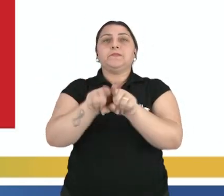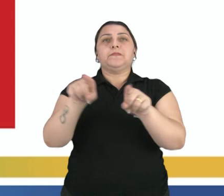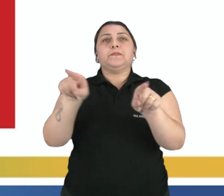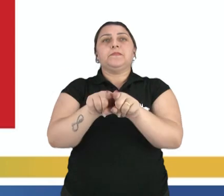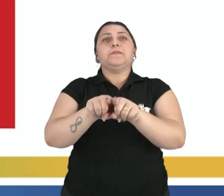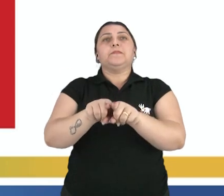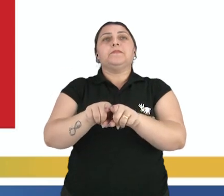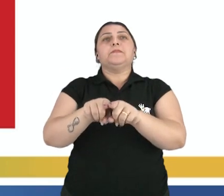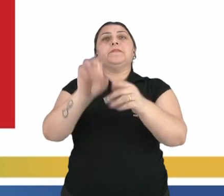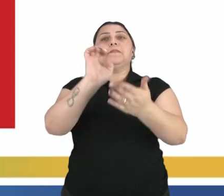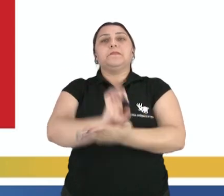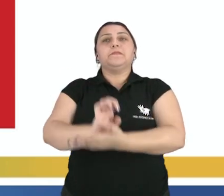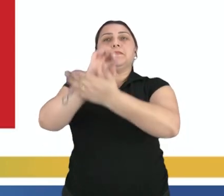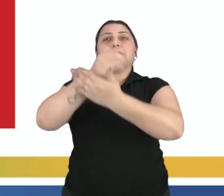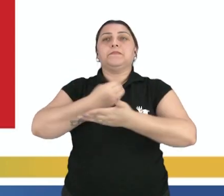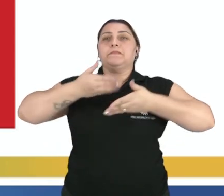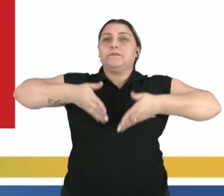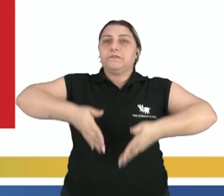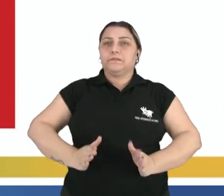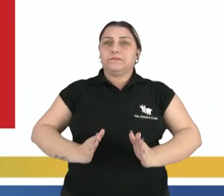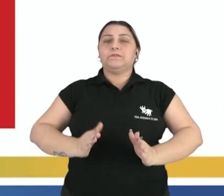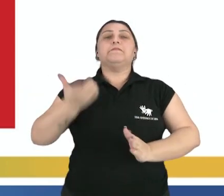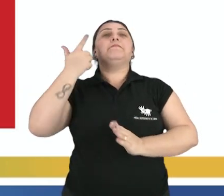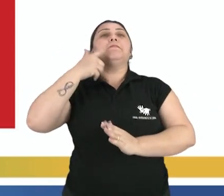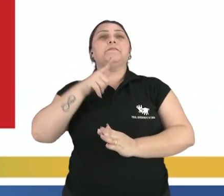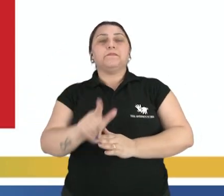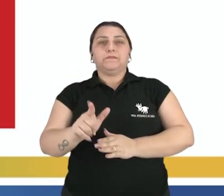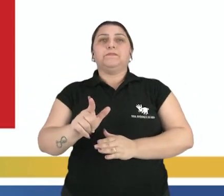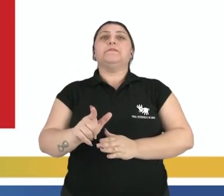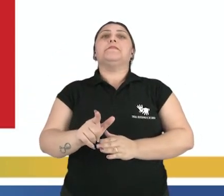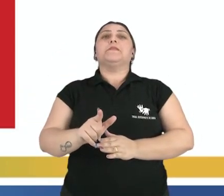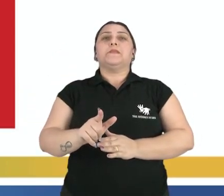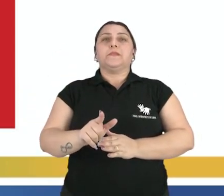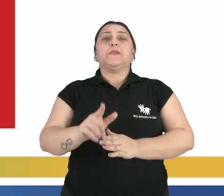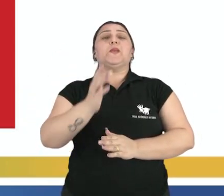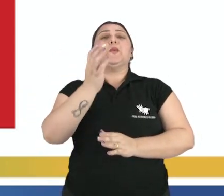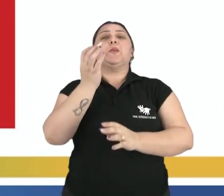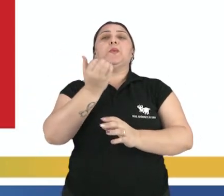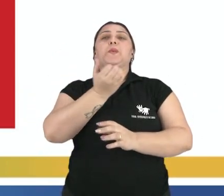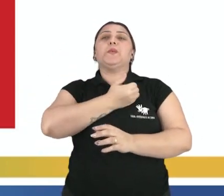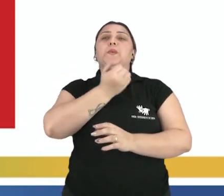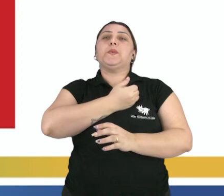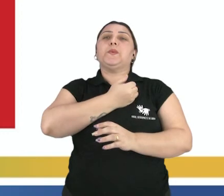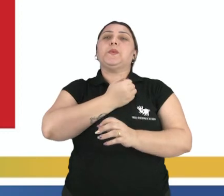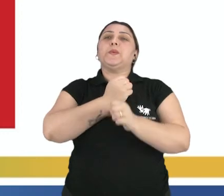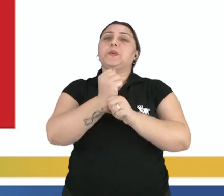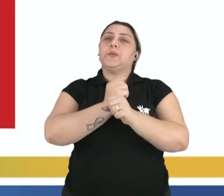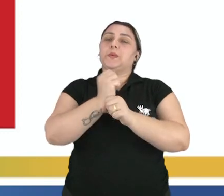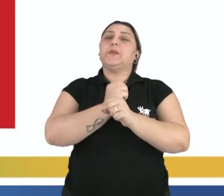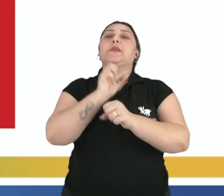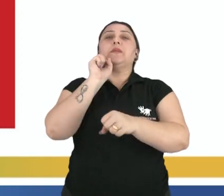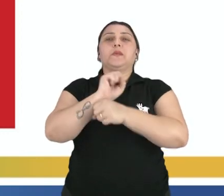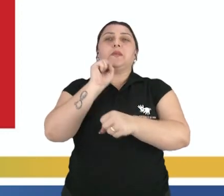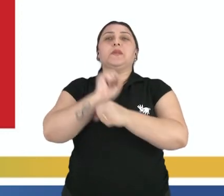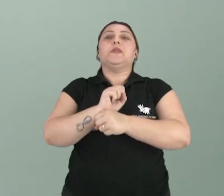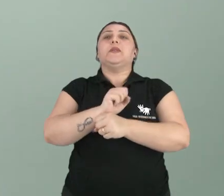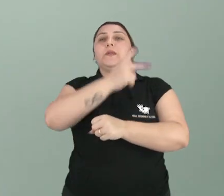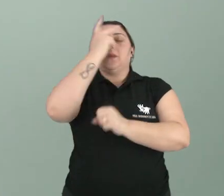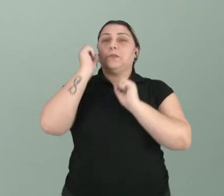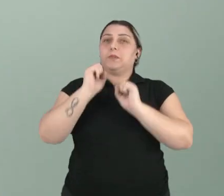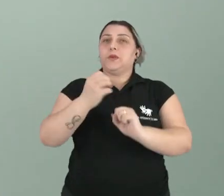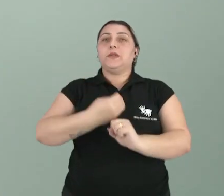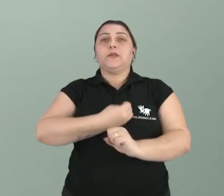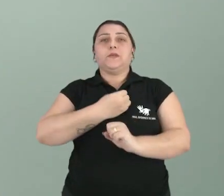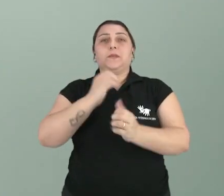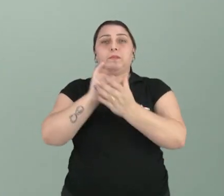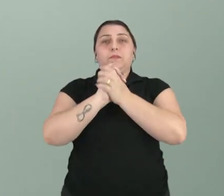chamada de esperança de vida ao nascer, que consiste na estimativa do número de anos em que se espera que o indivíduo possa viver.